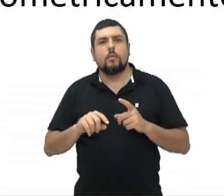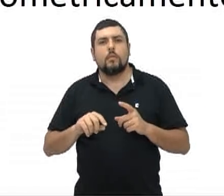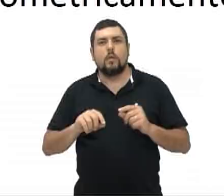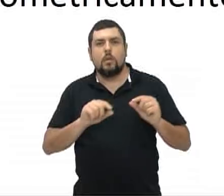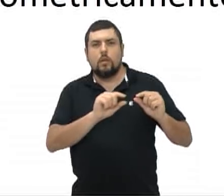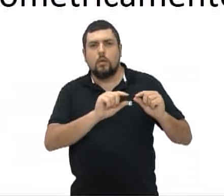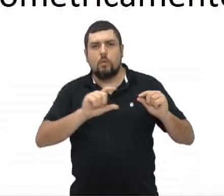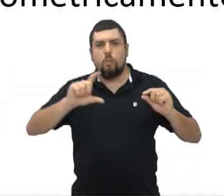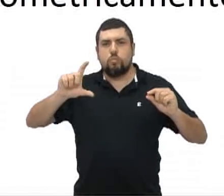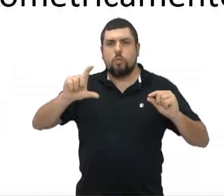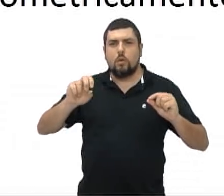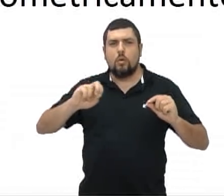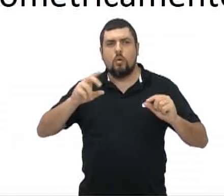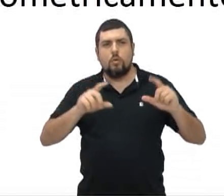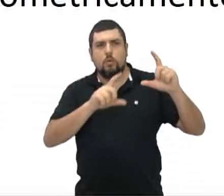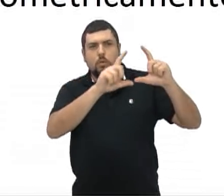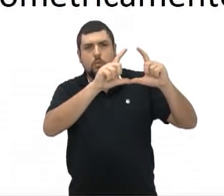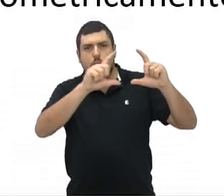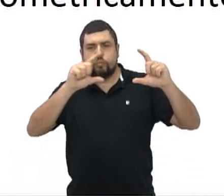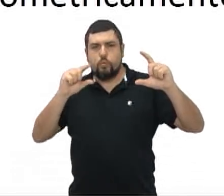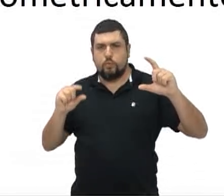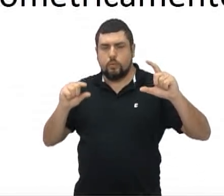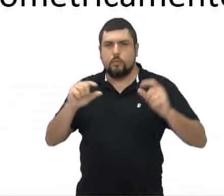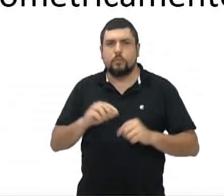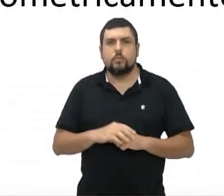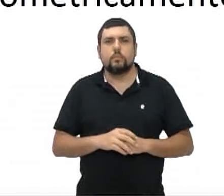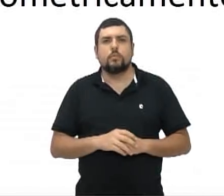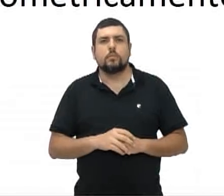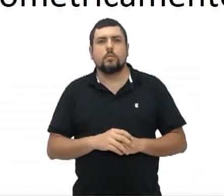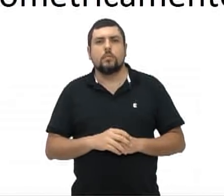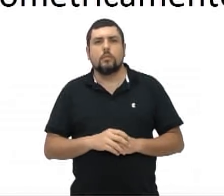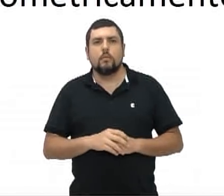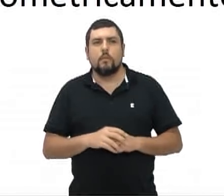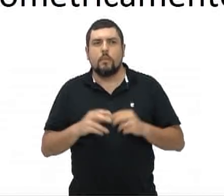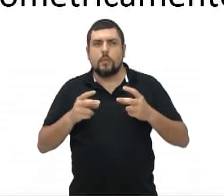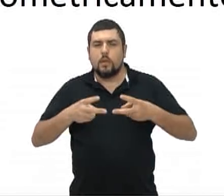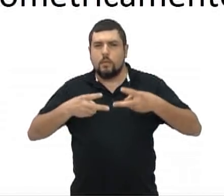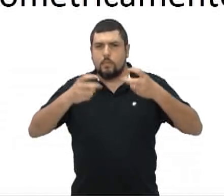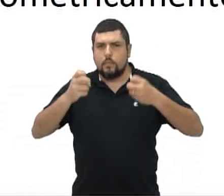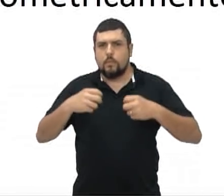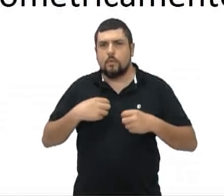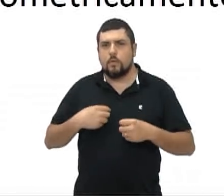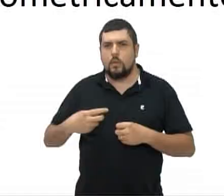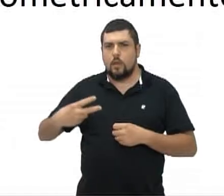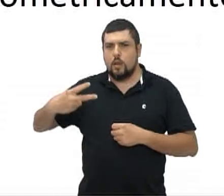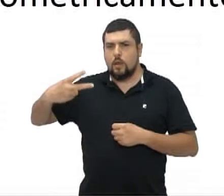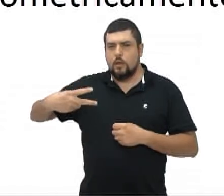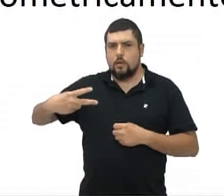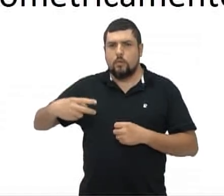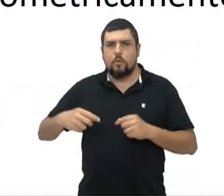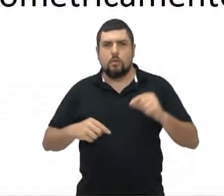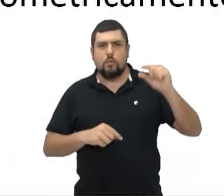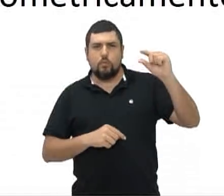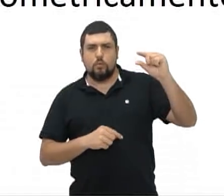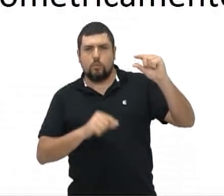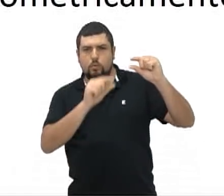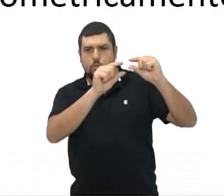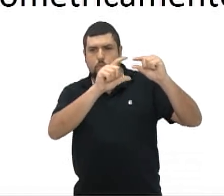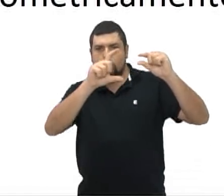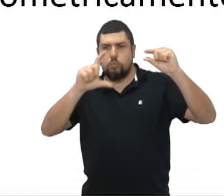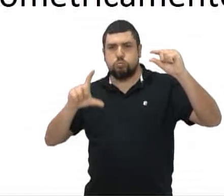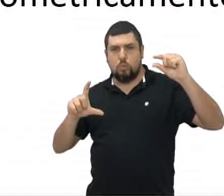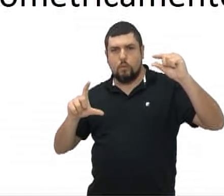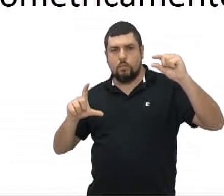geometricamente iguais. A figura 2, veja aqui, ela é uma ampliação da figura 1.